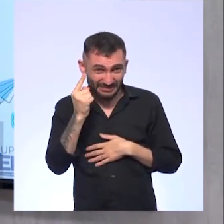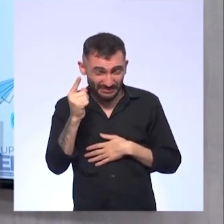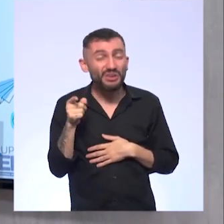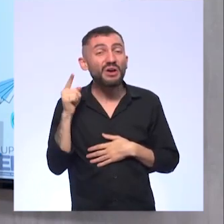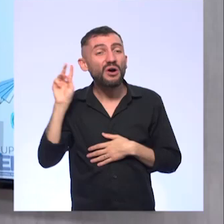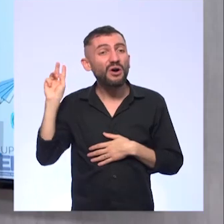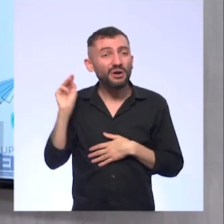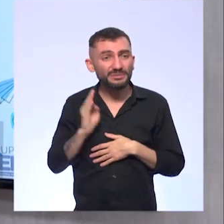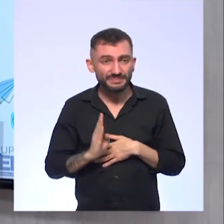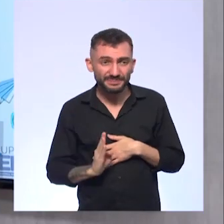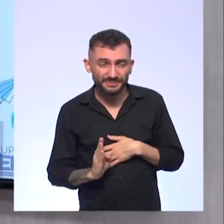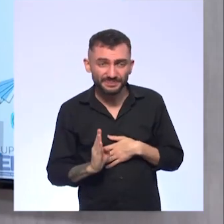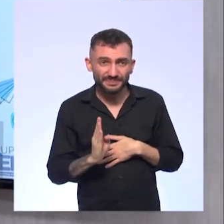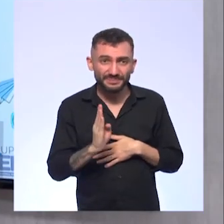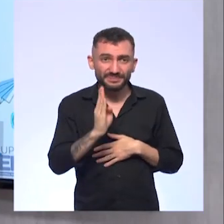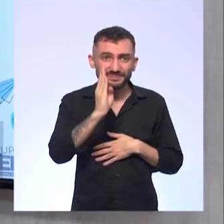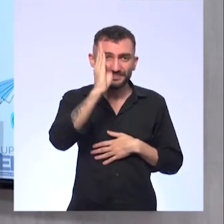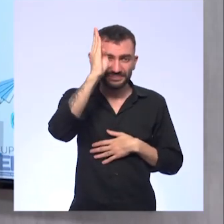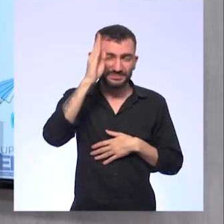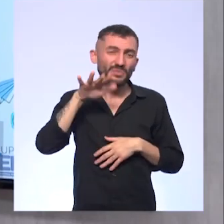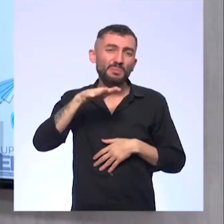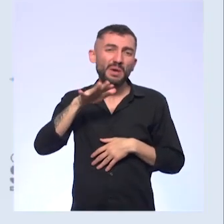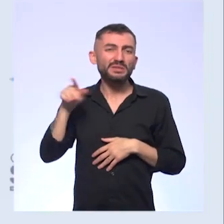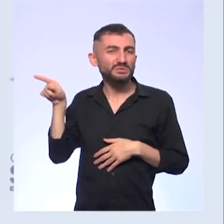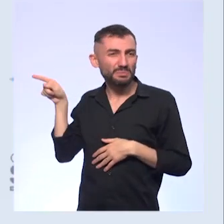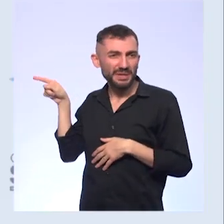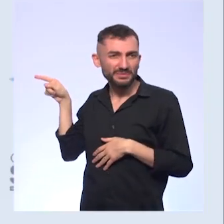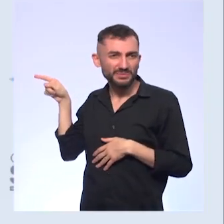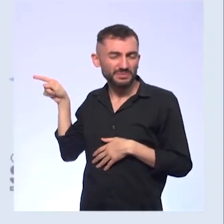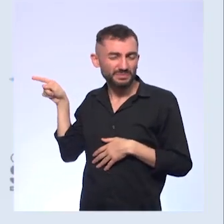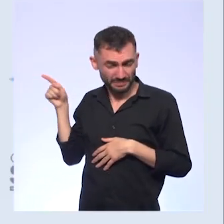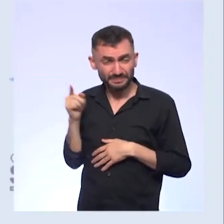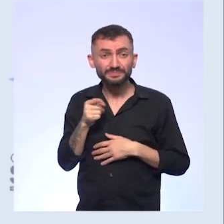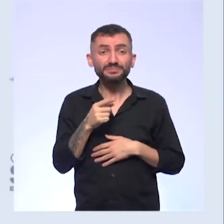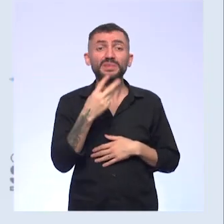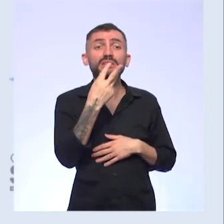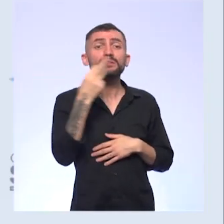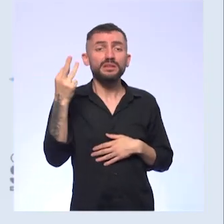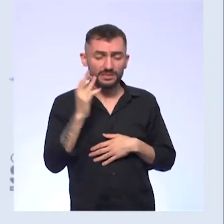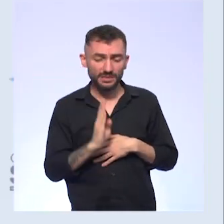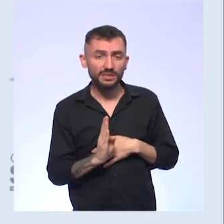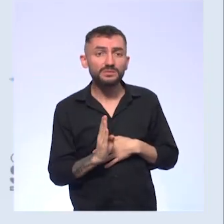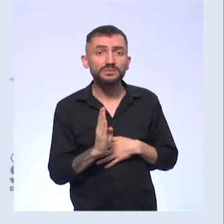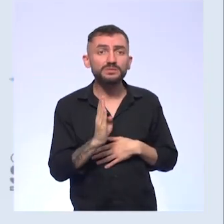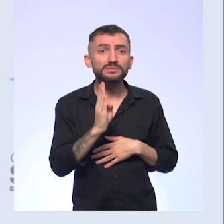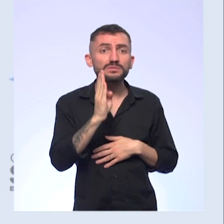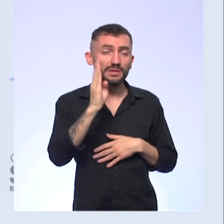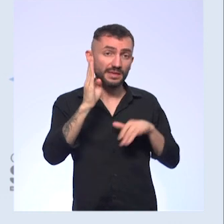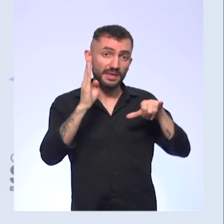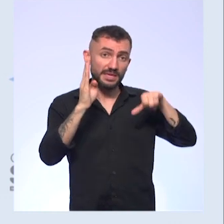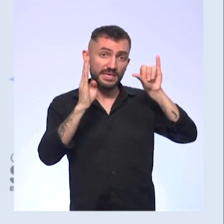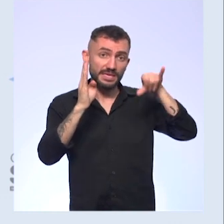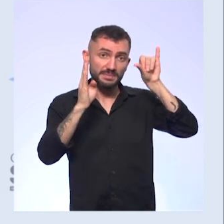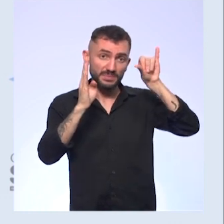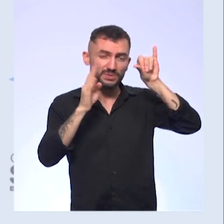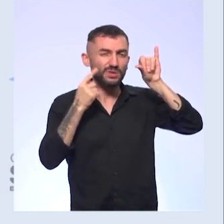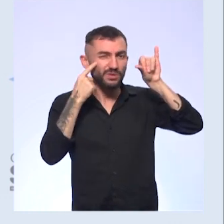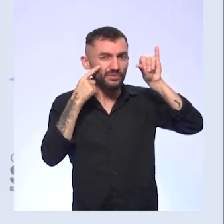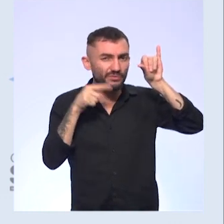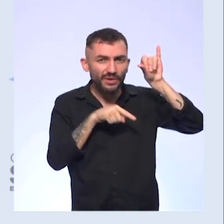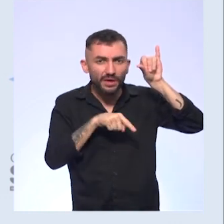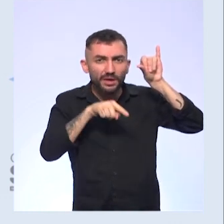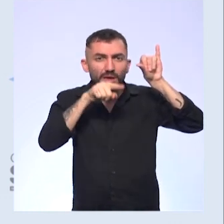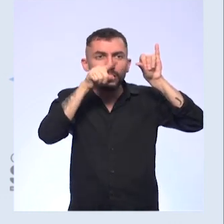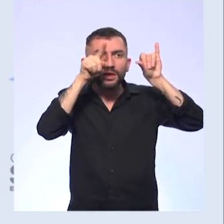esquerda de ponto o presente estaria mais ou menos aqui galera como 300 vai tá aqui agora eu vou procurar qual desses